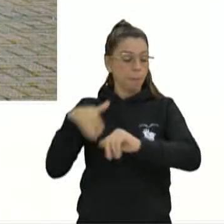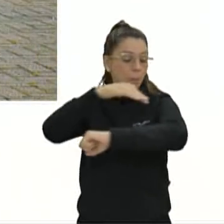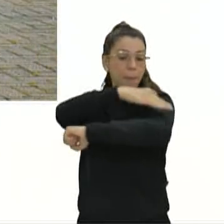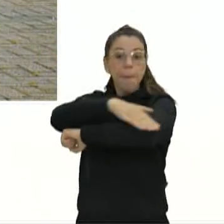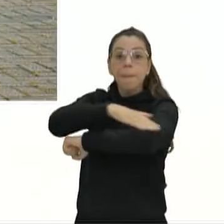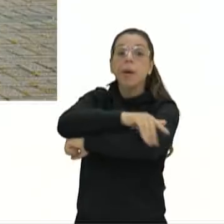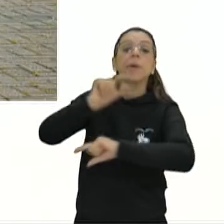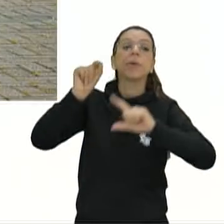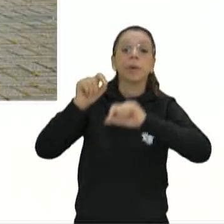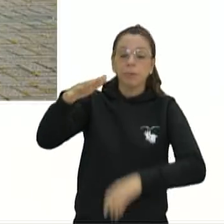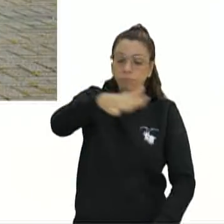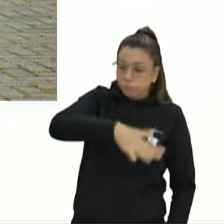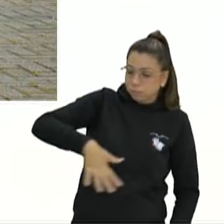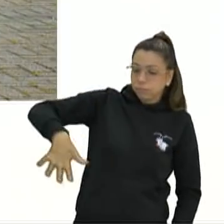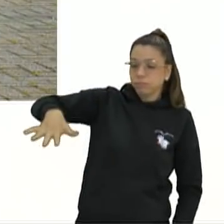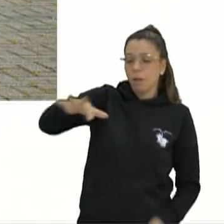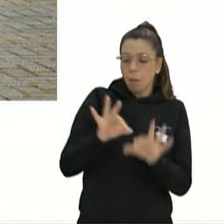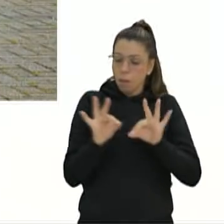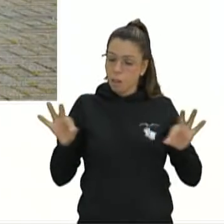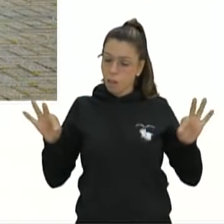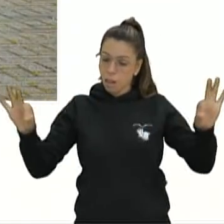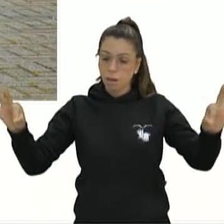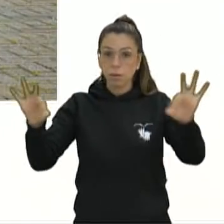possui a área de